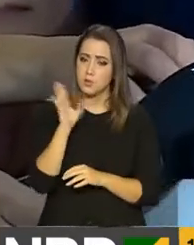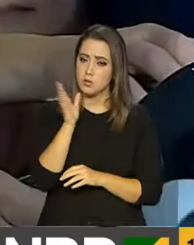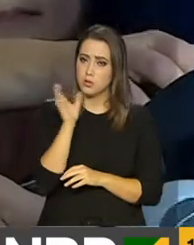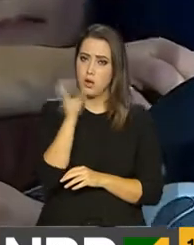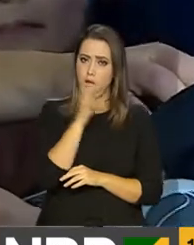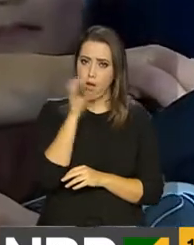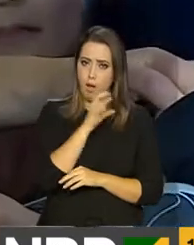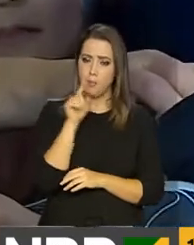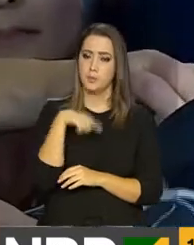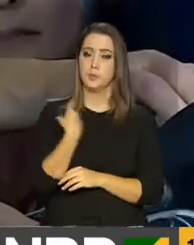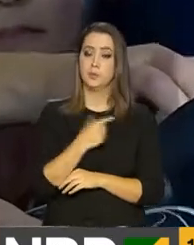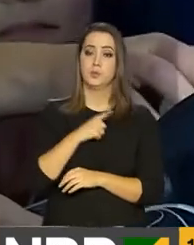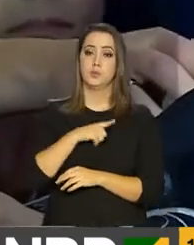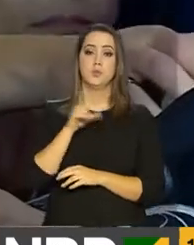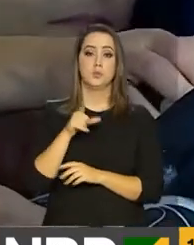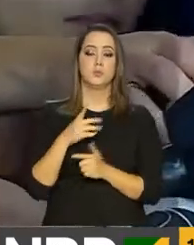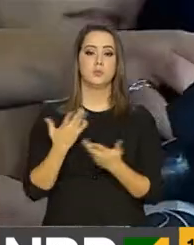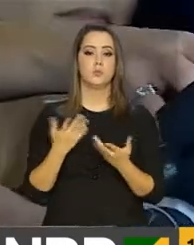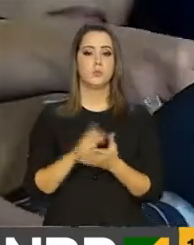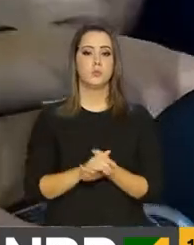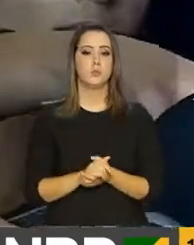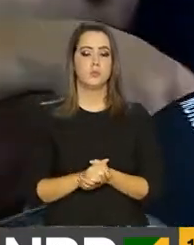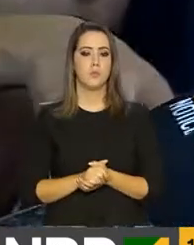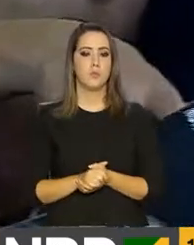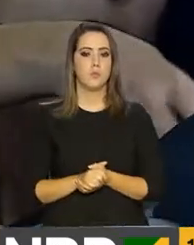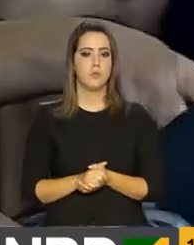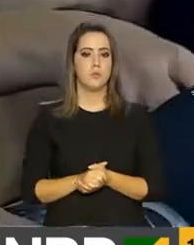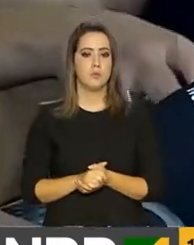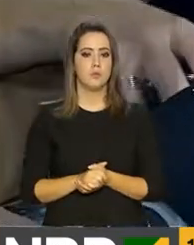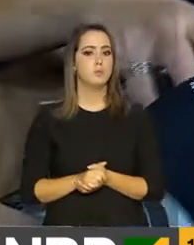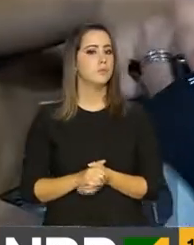nós vamos solucionar essas matérias.